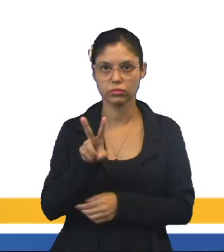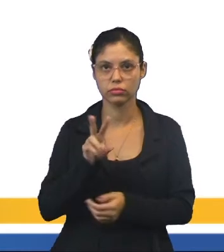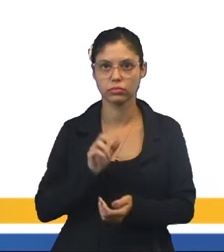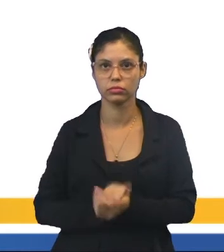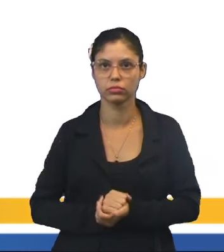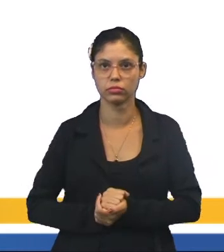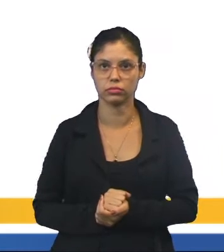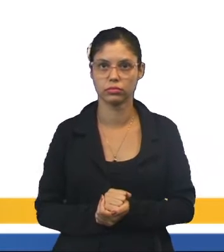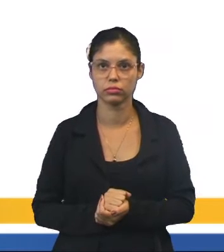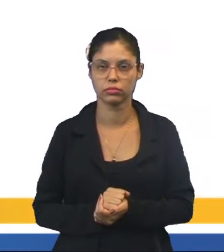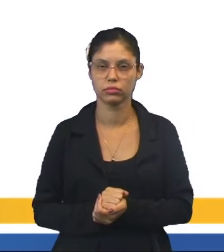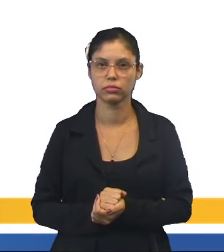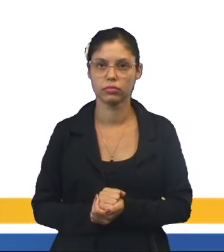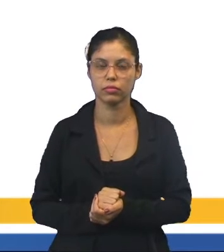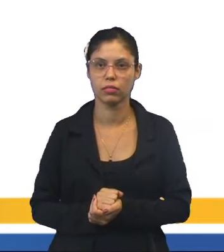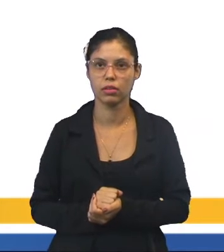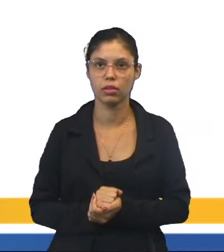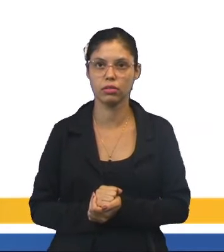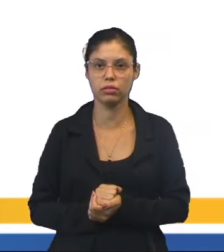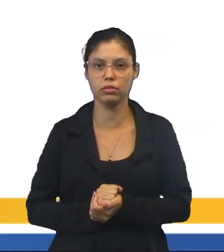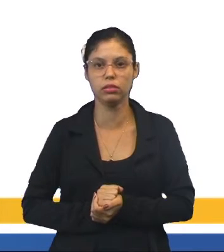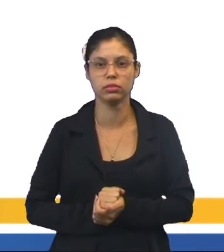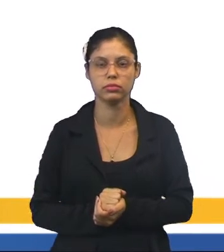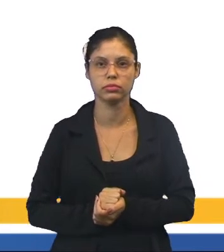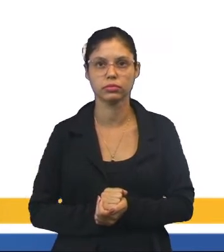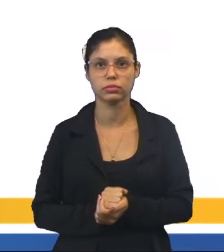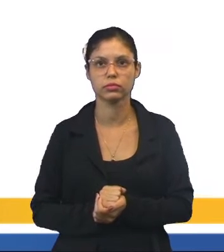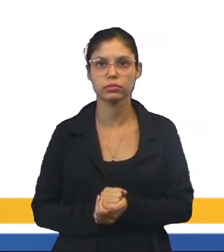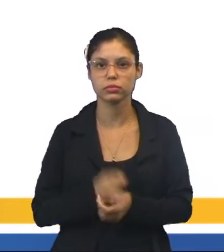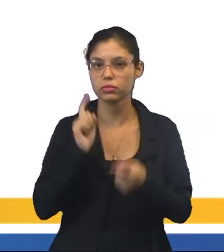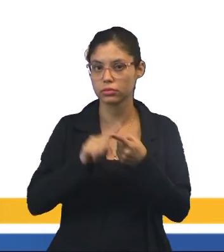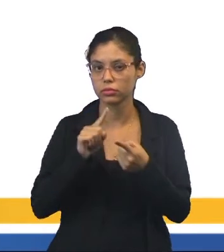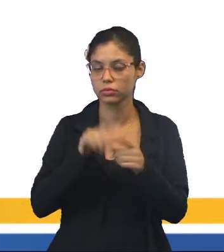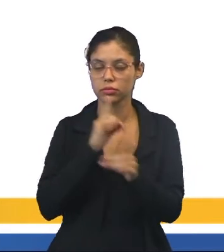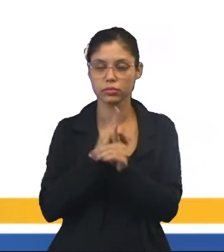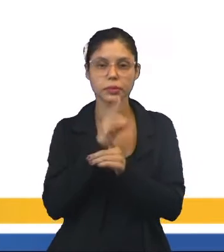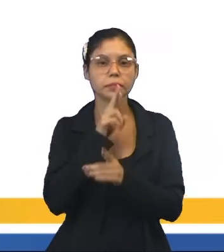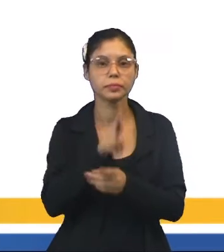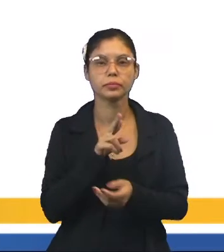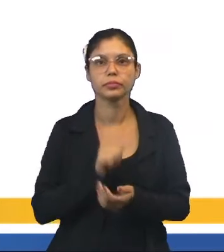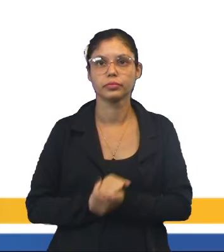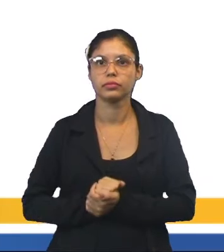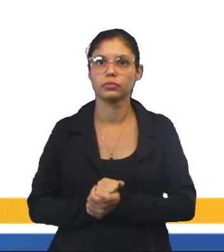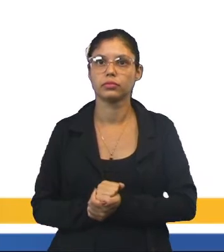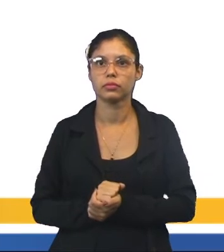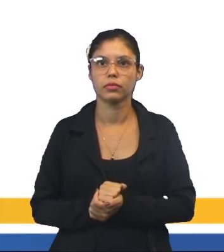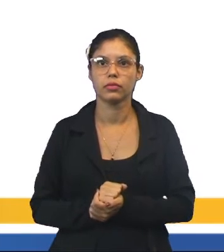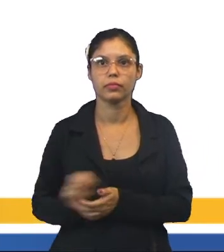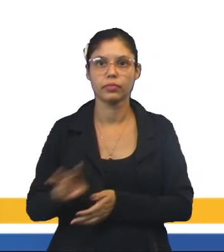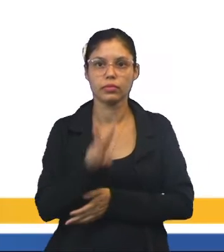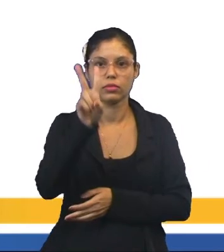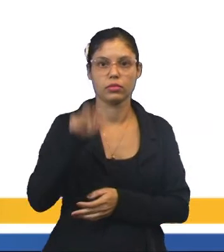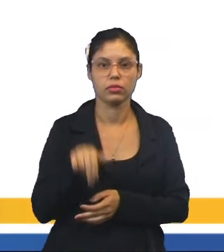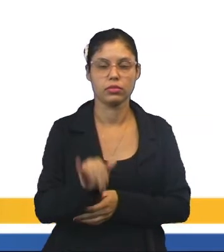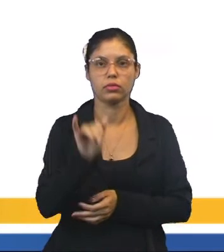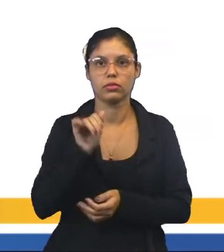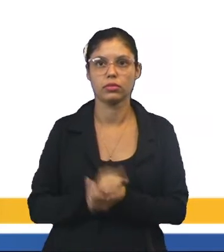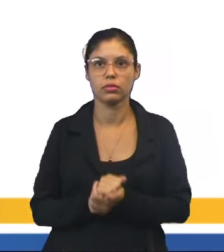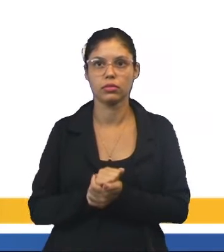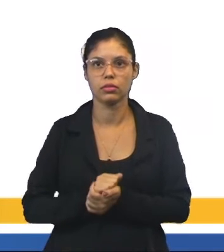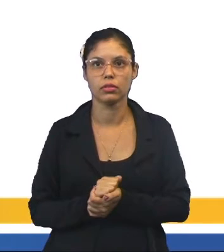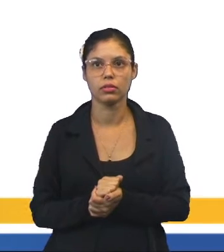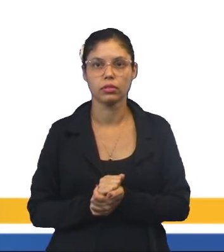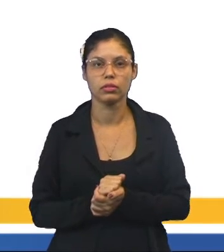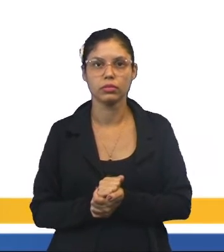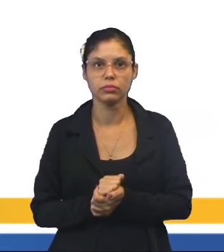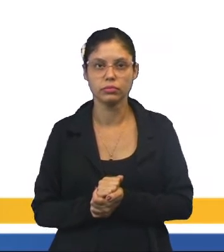que x, tá? Que é o XV, que é o primeiro que nós estamos querendo calcular, e calcule o valor de